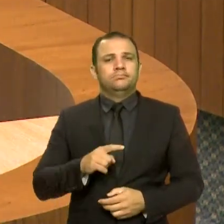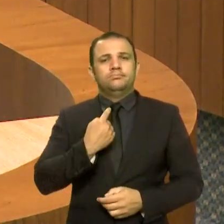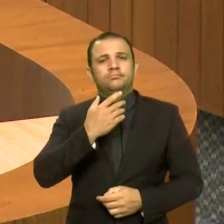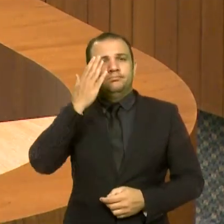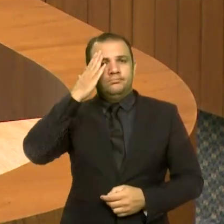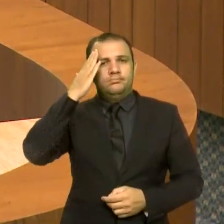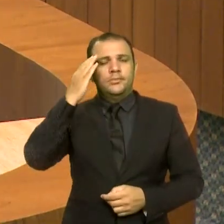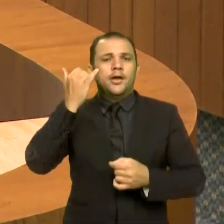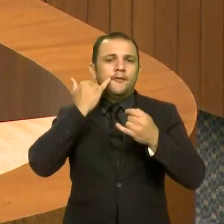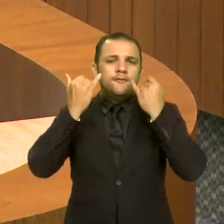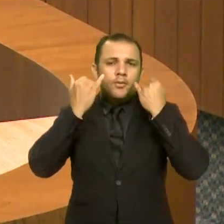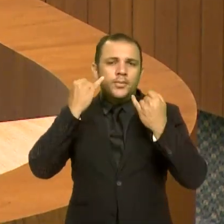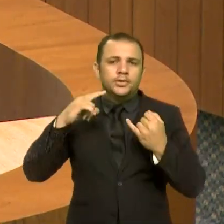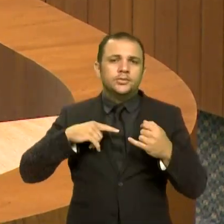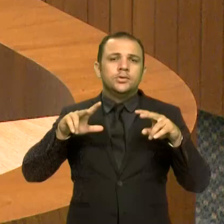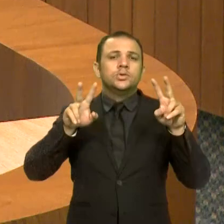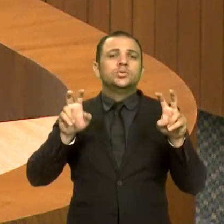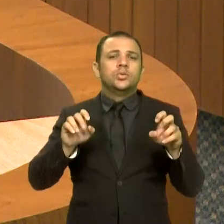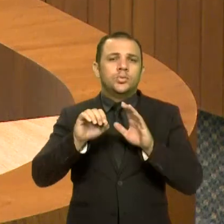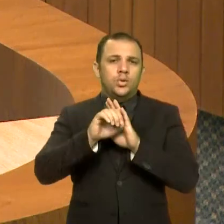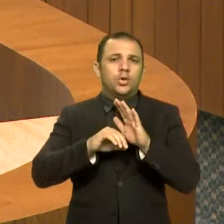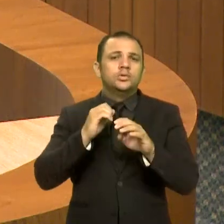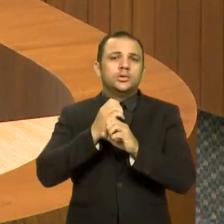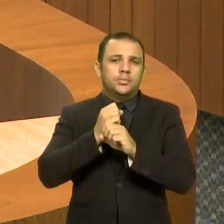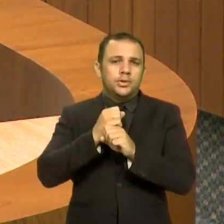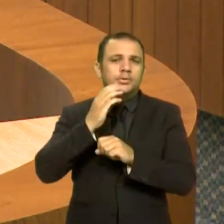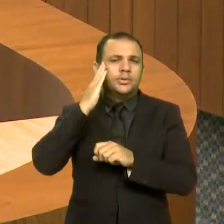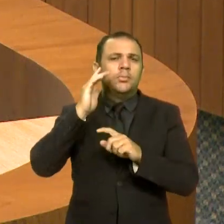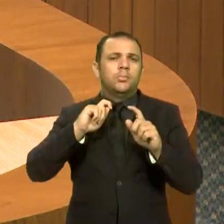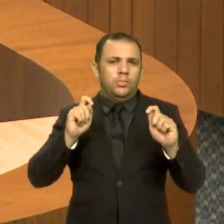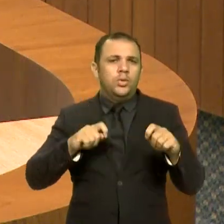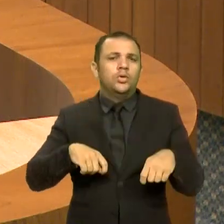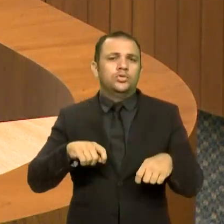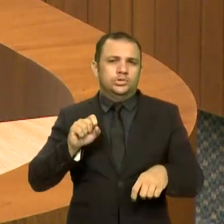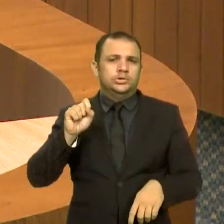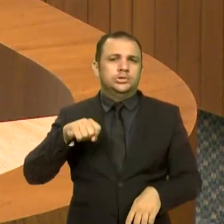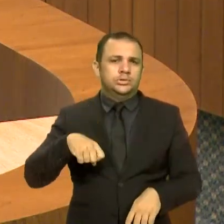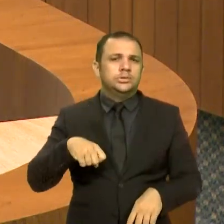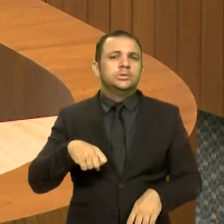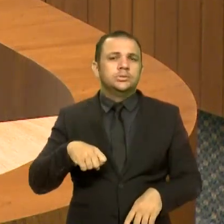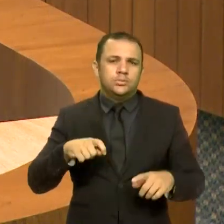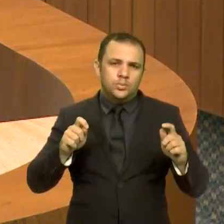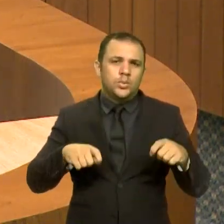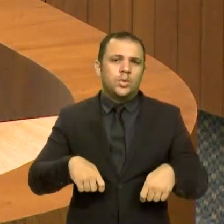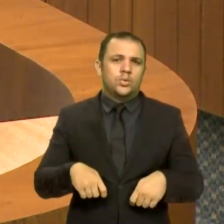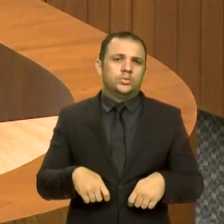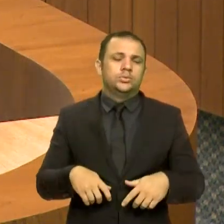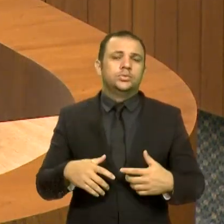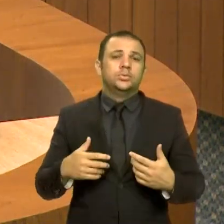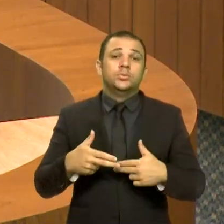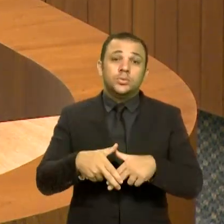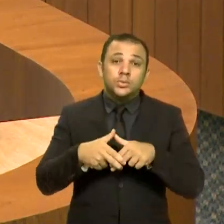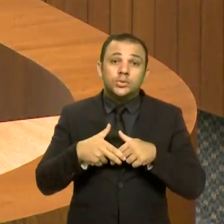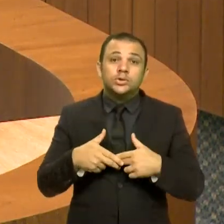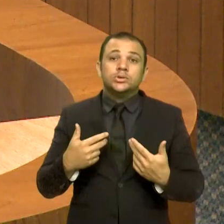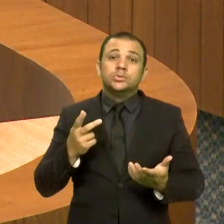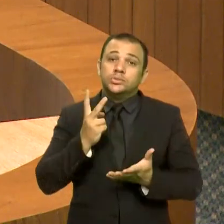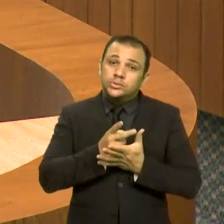com relação ao orçamento, que tem possibilidade, que há possibilidade, e é por isso que nós temos sido